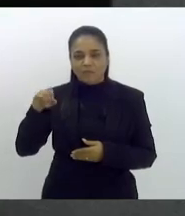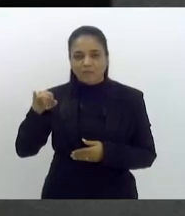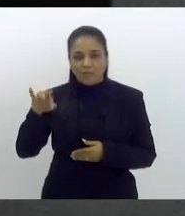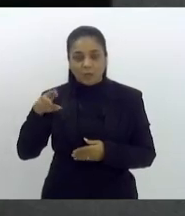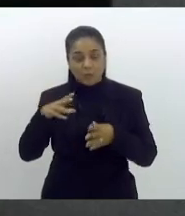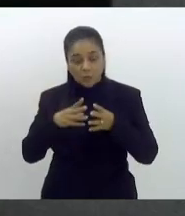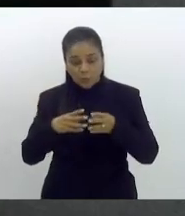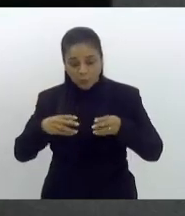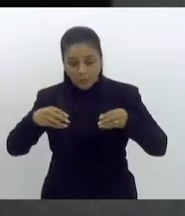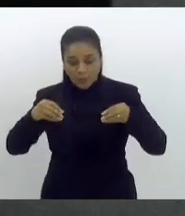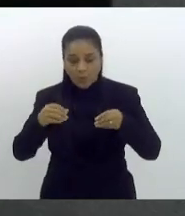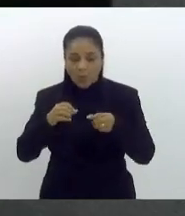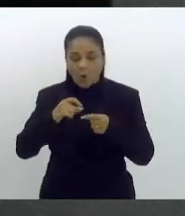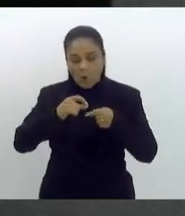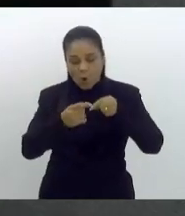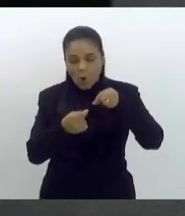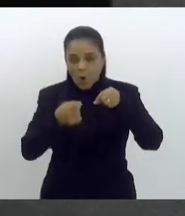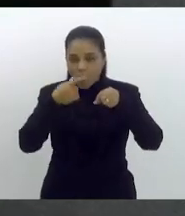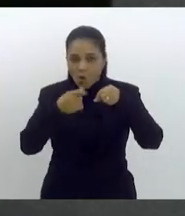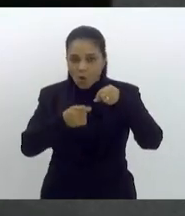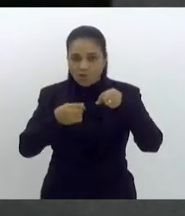uva manga